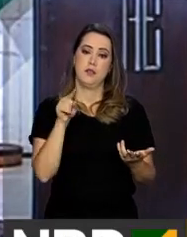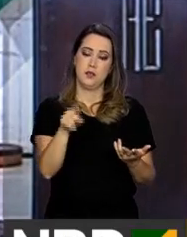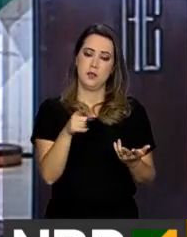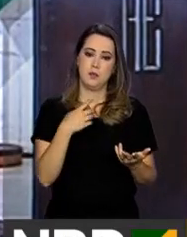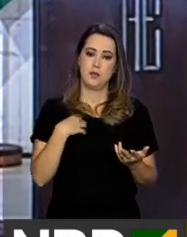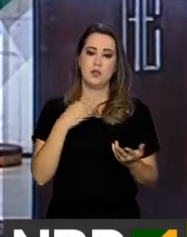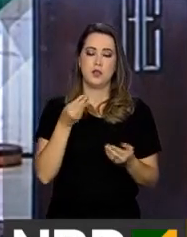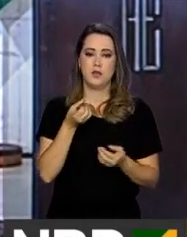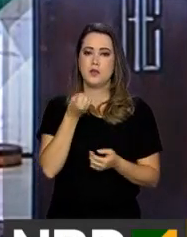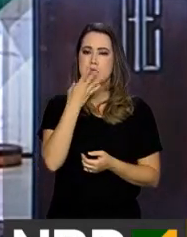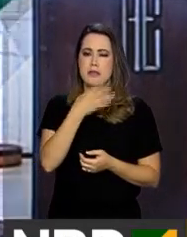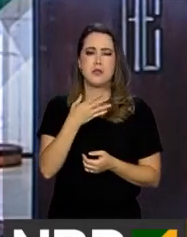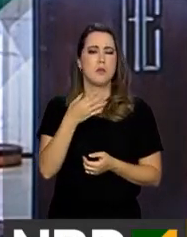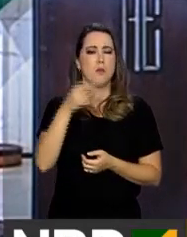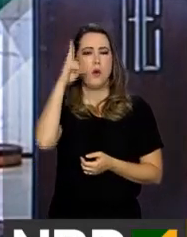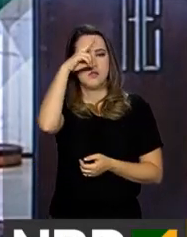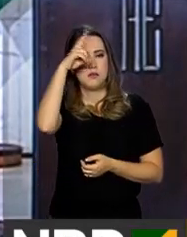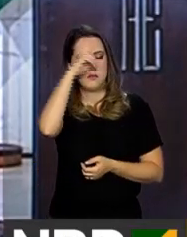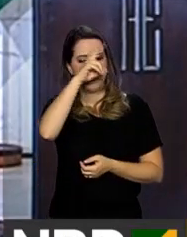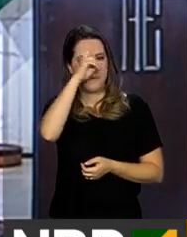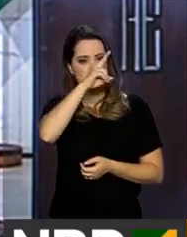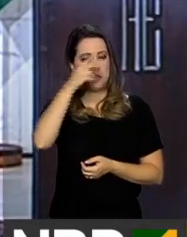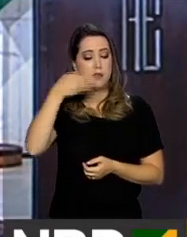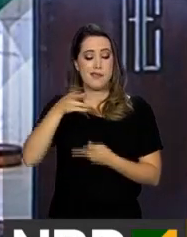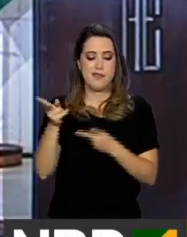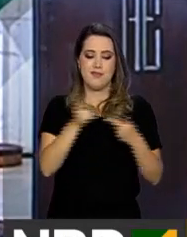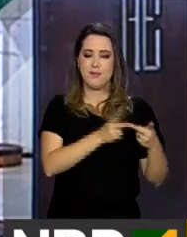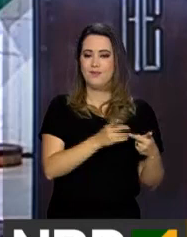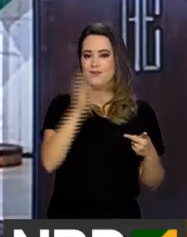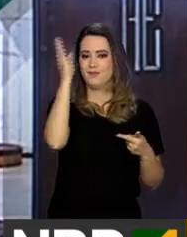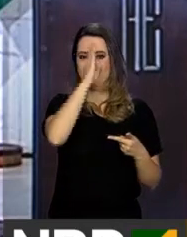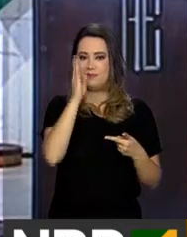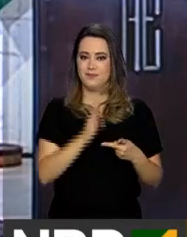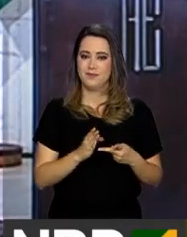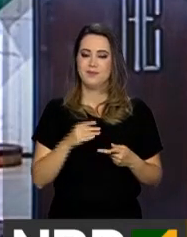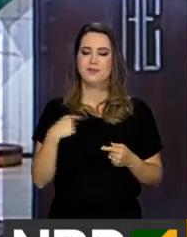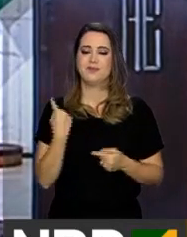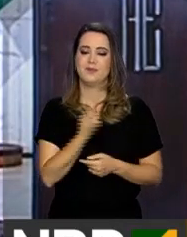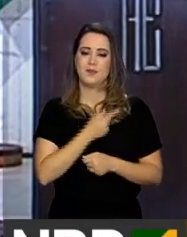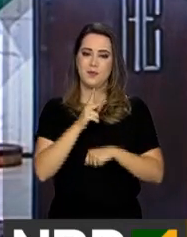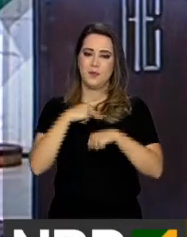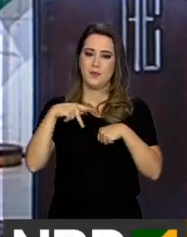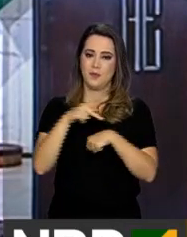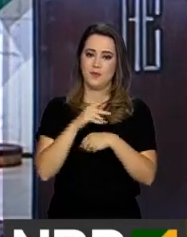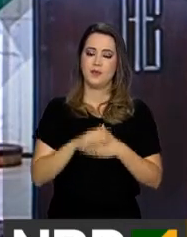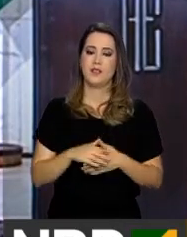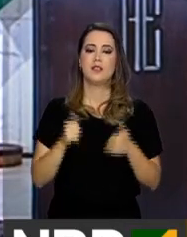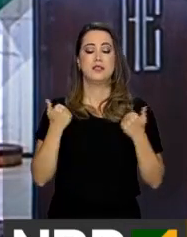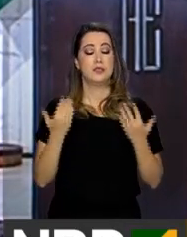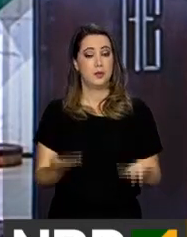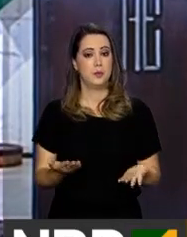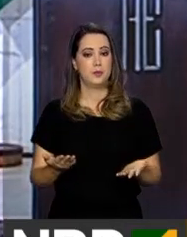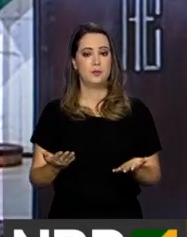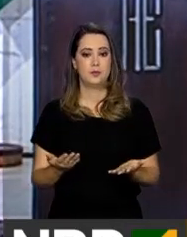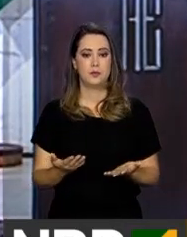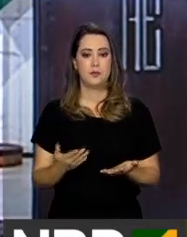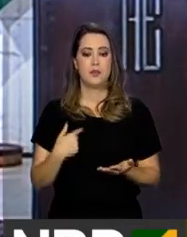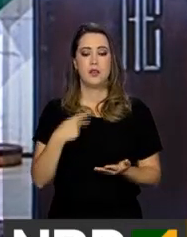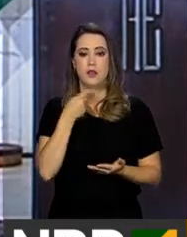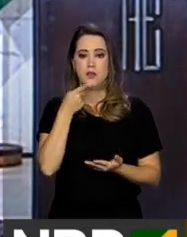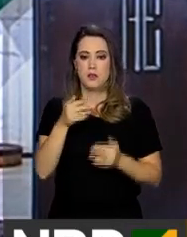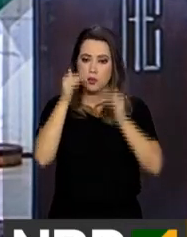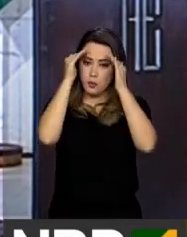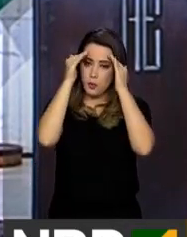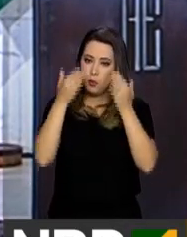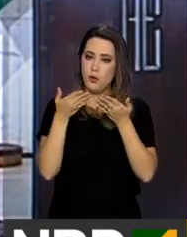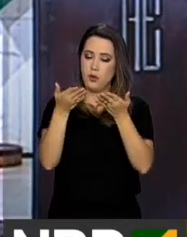guardem excelente recordação de sua visita ao nosso país. E assim sendo, eu tenho a honra